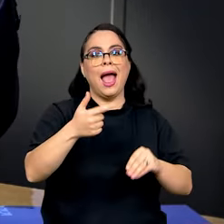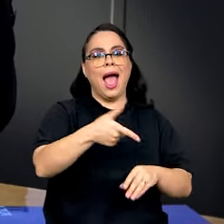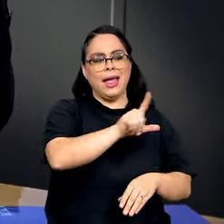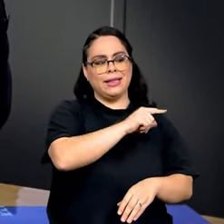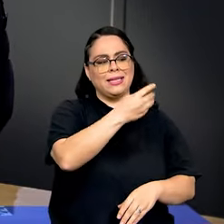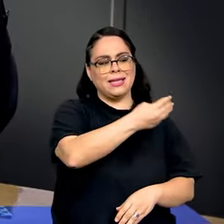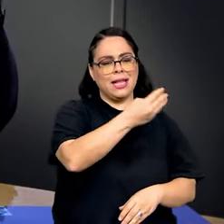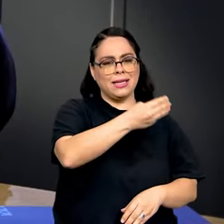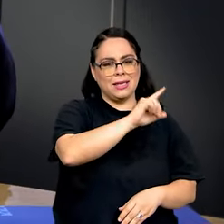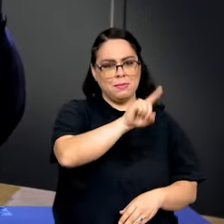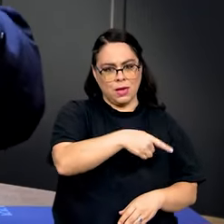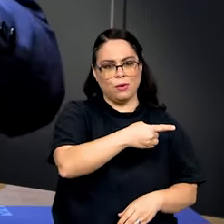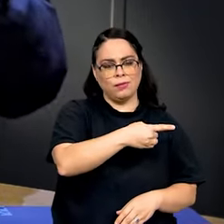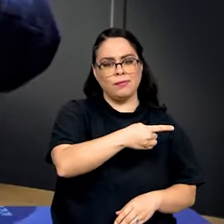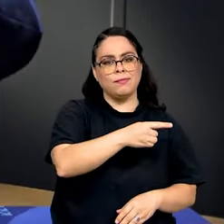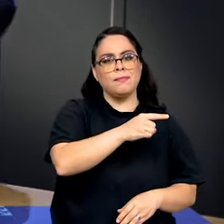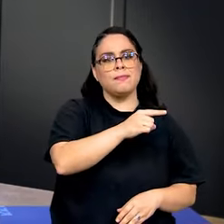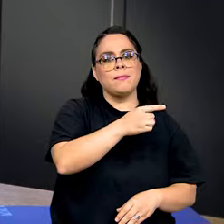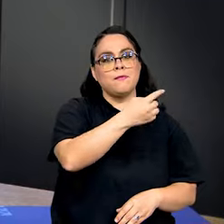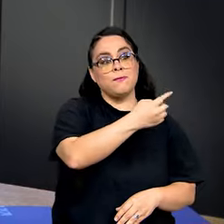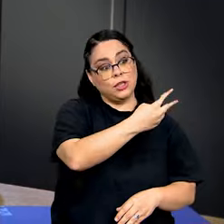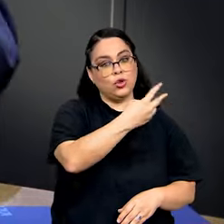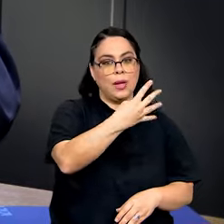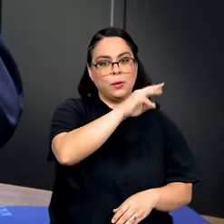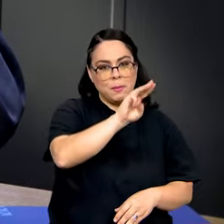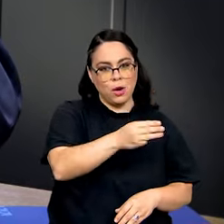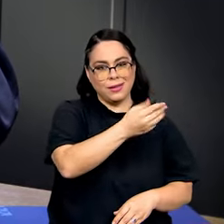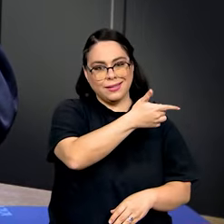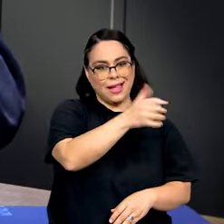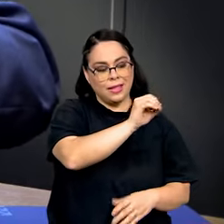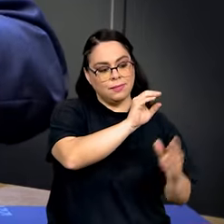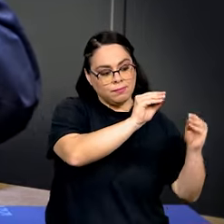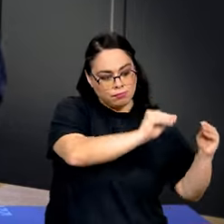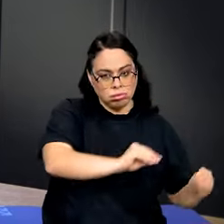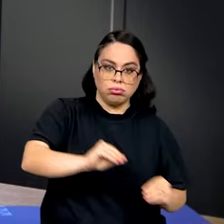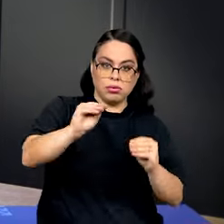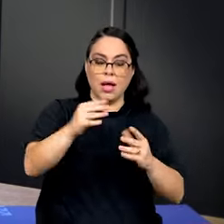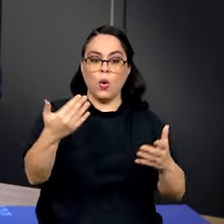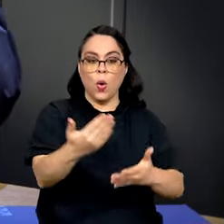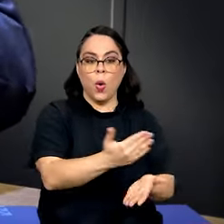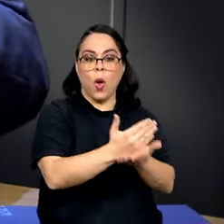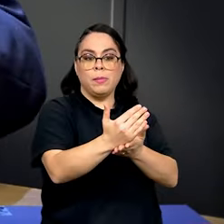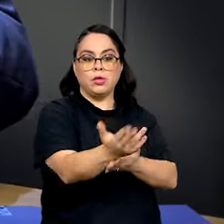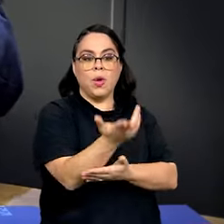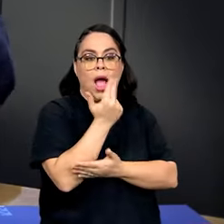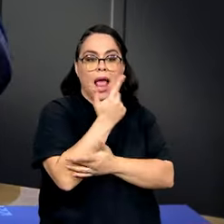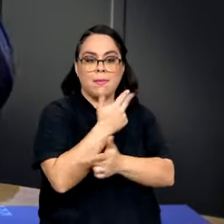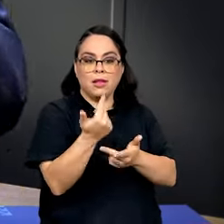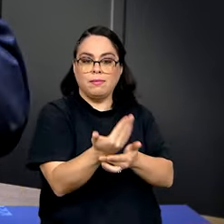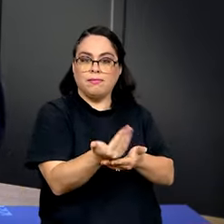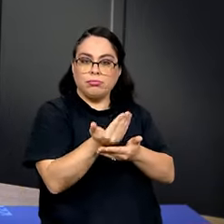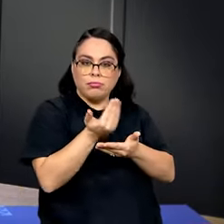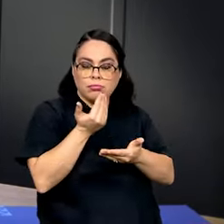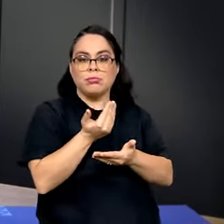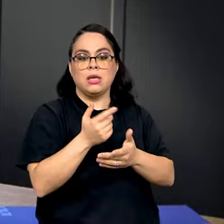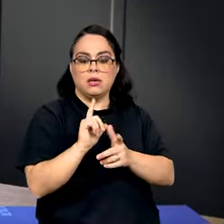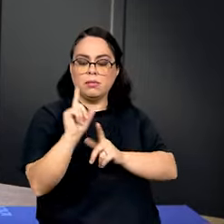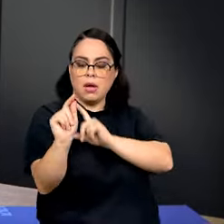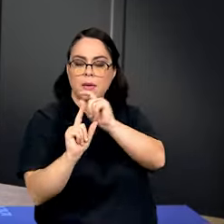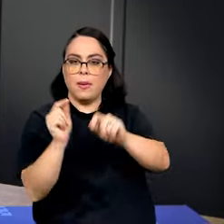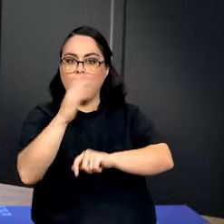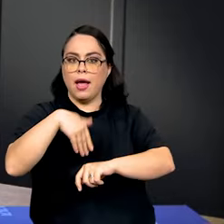daqueles 33.100 24.100 passaram a ser alimentar passaram a